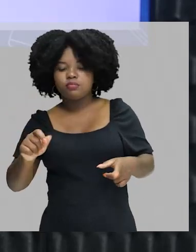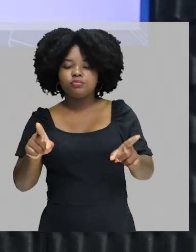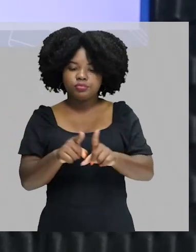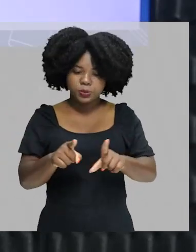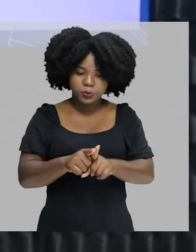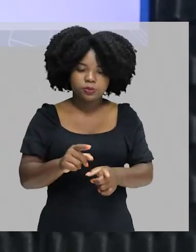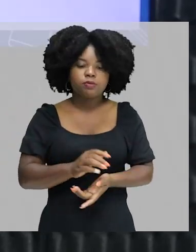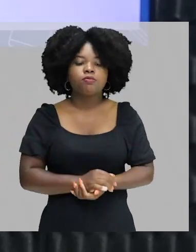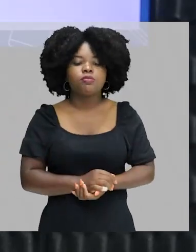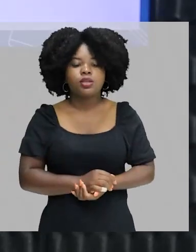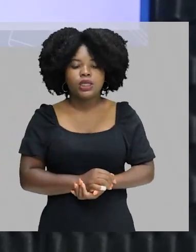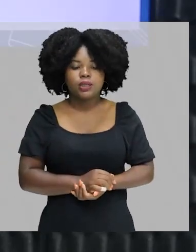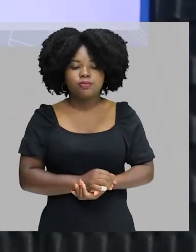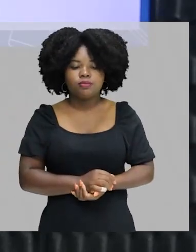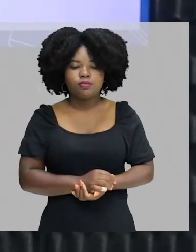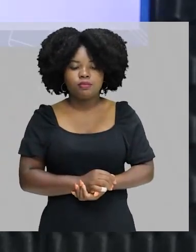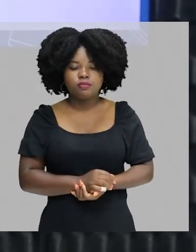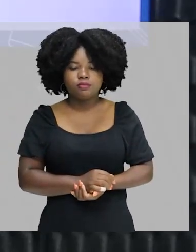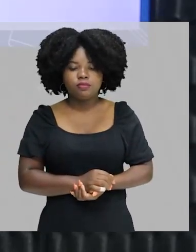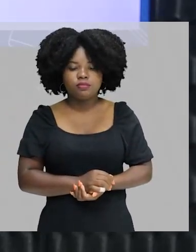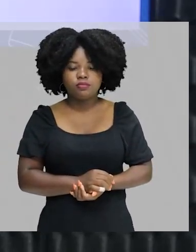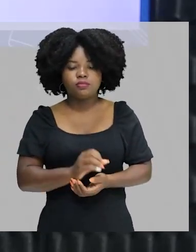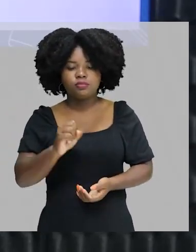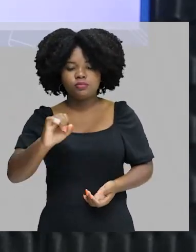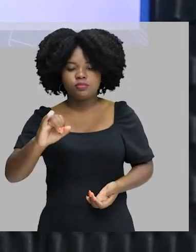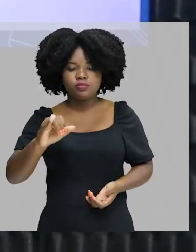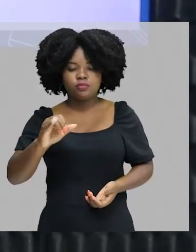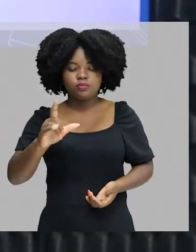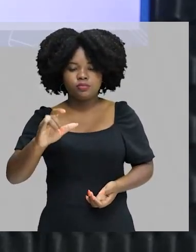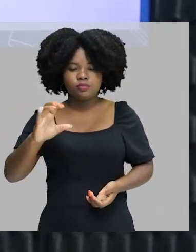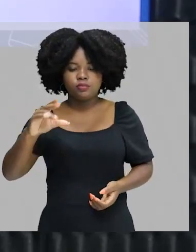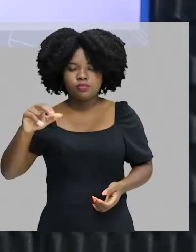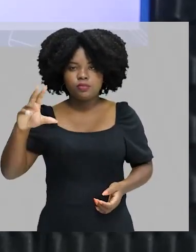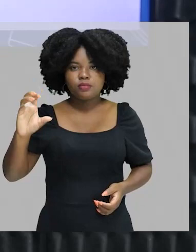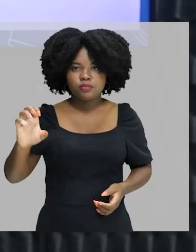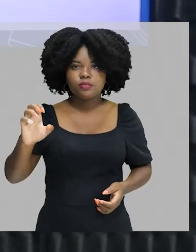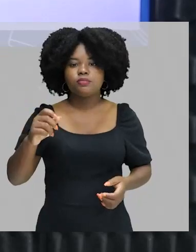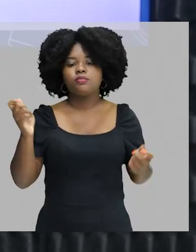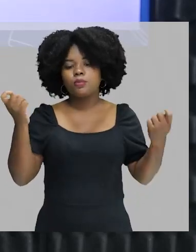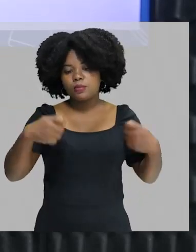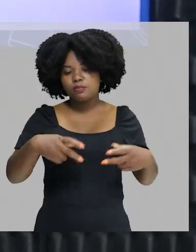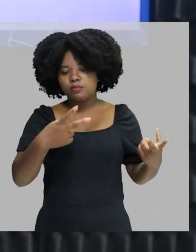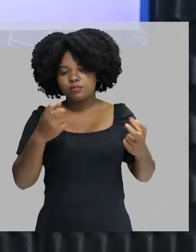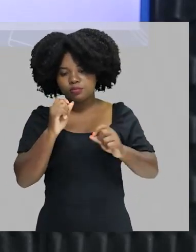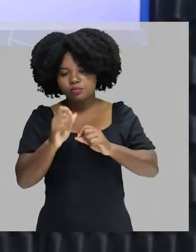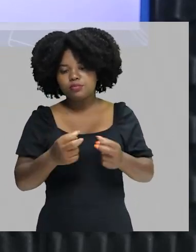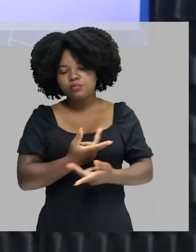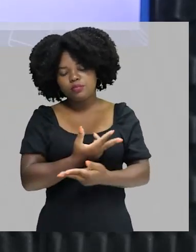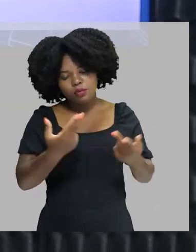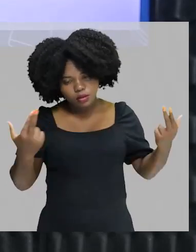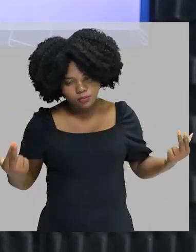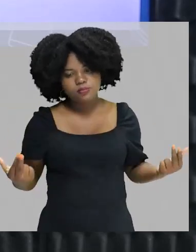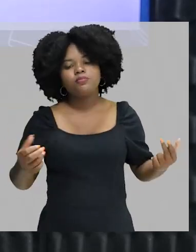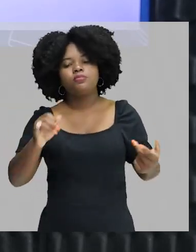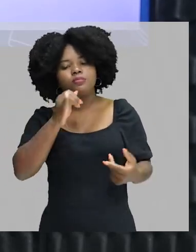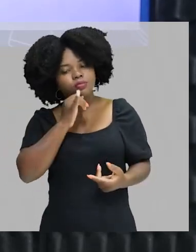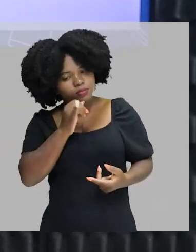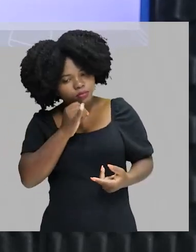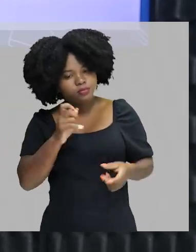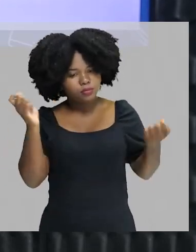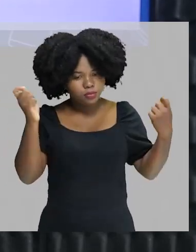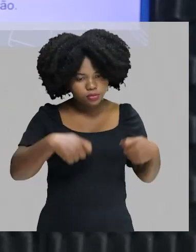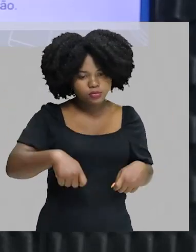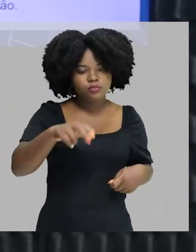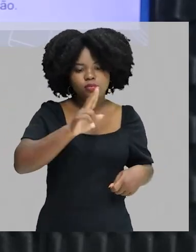Né? Então, aquilo é o teflon, silicone. Então, nós podemos perceber diversas